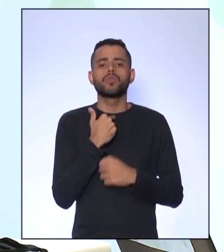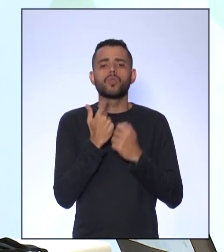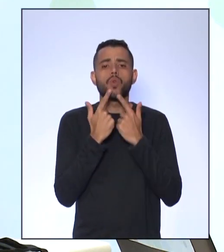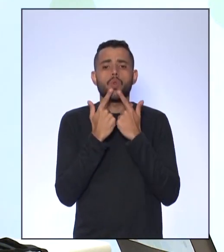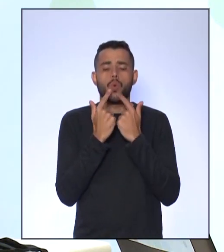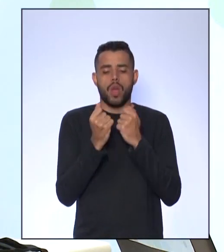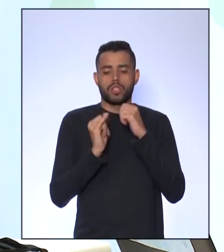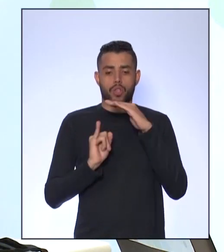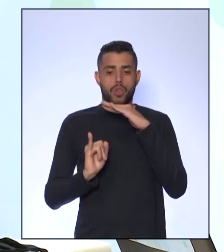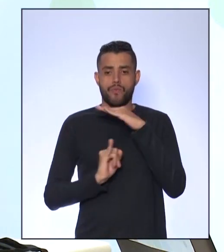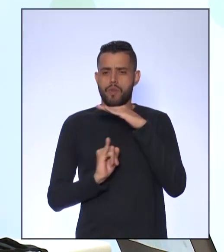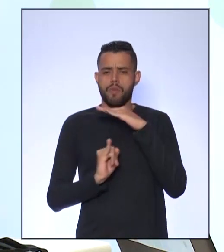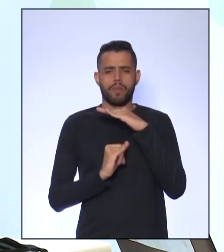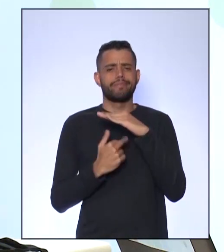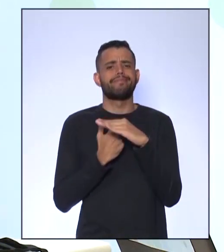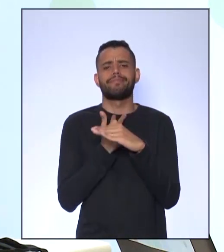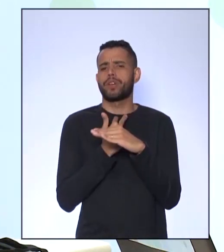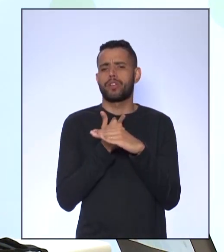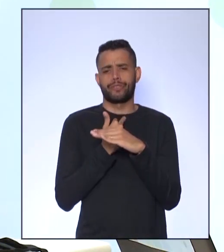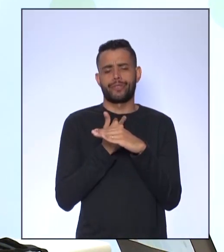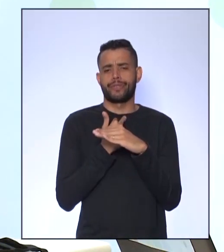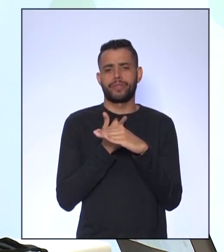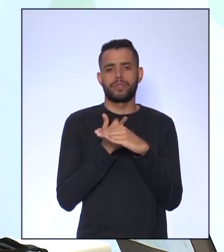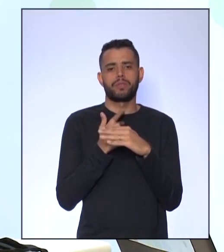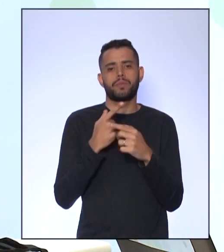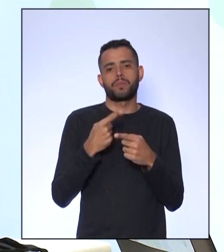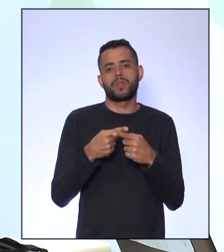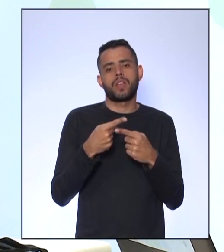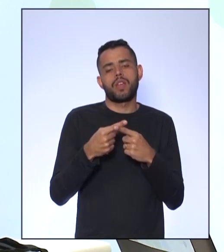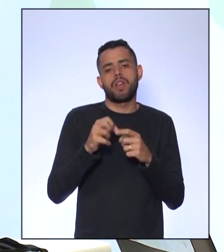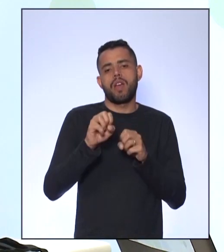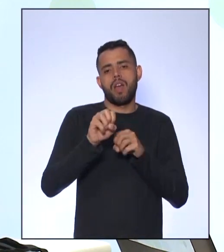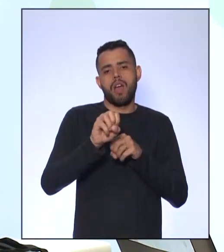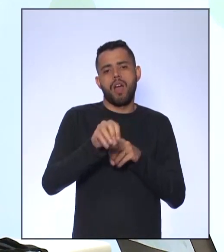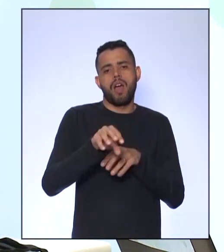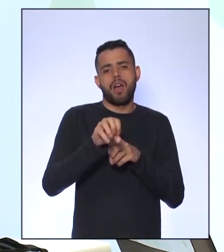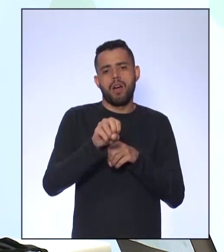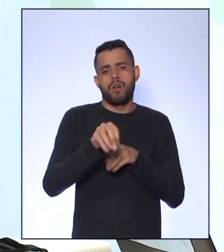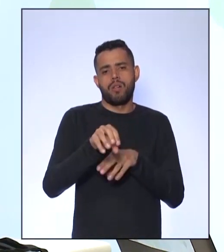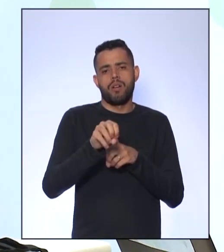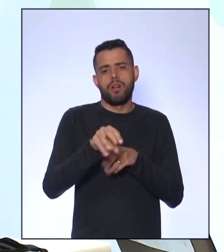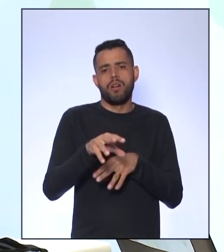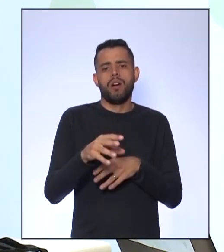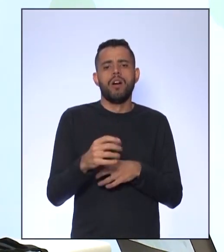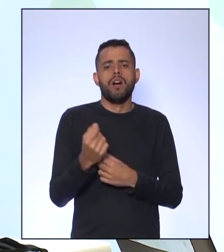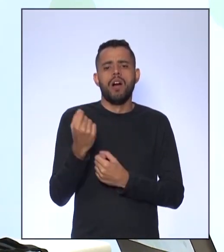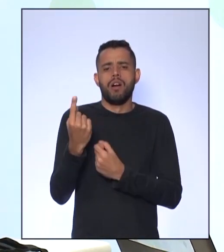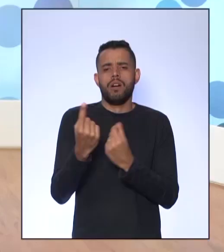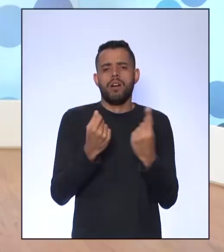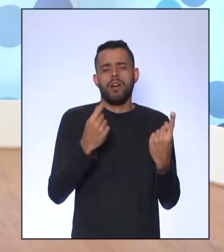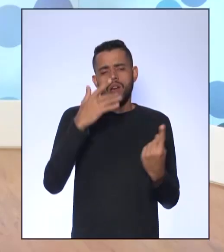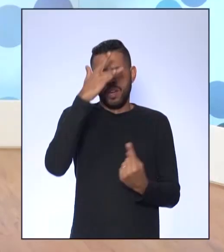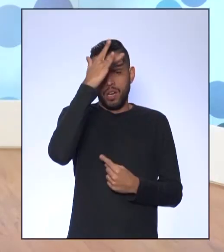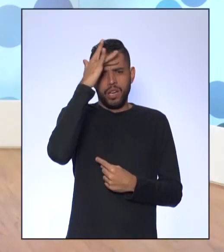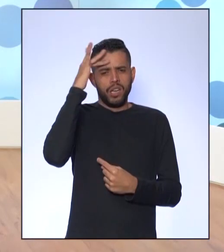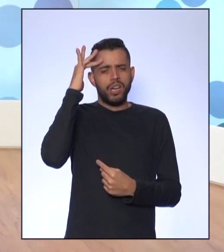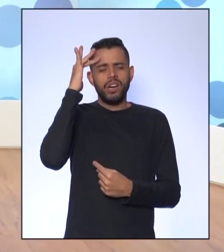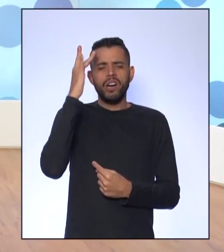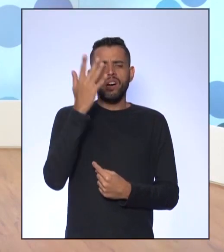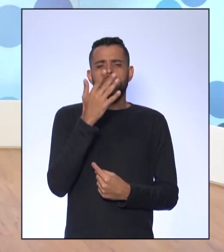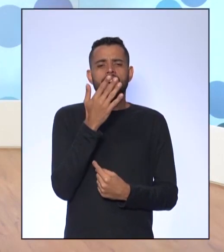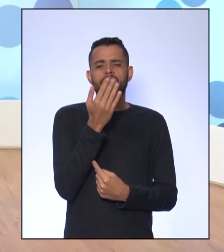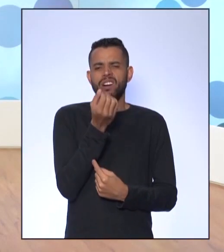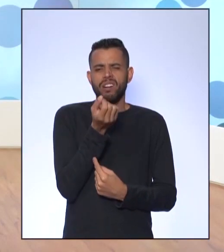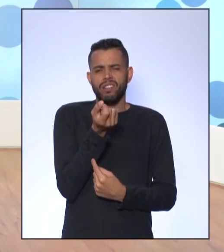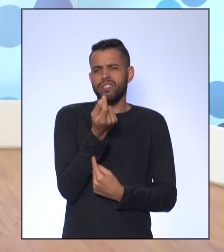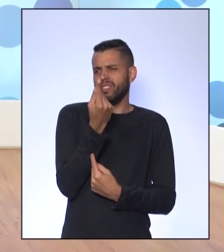tão informal, né? Porque senão a aula... alguns podem... Perde a credibilidade, exatamente,